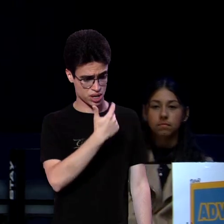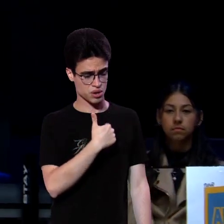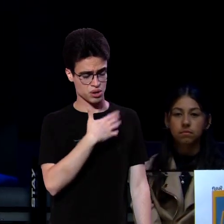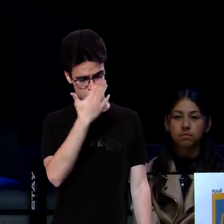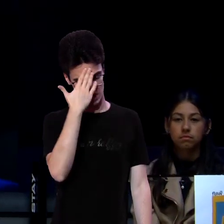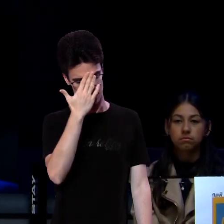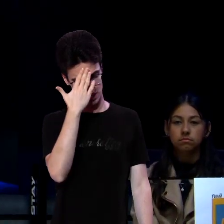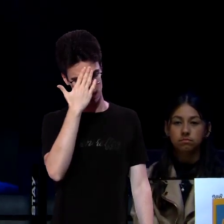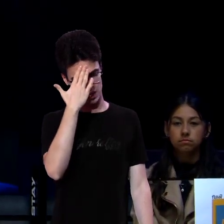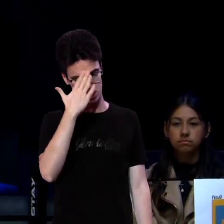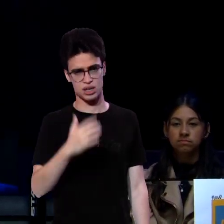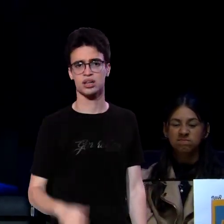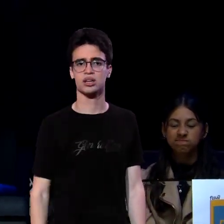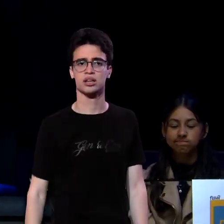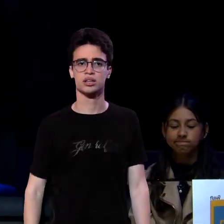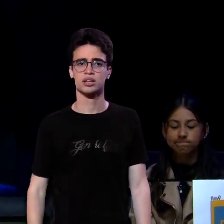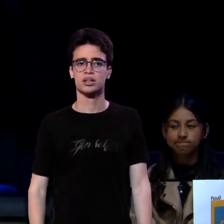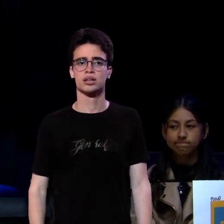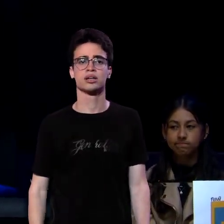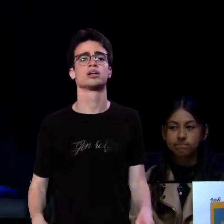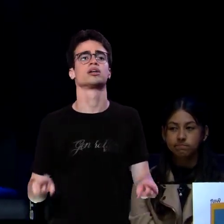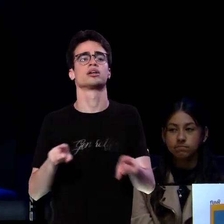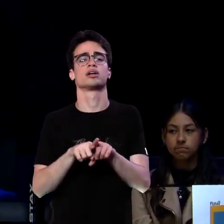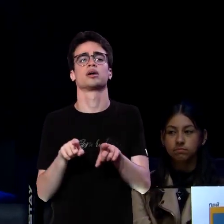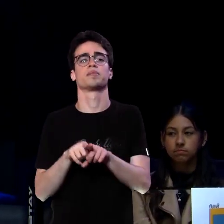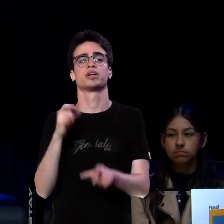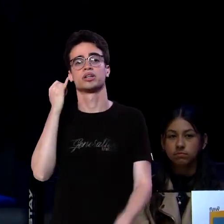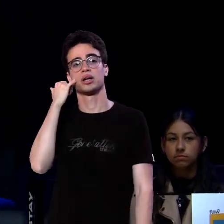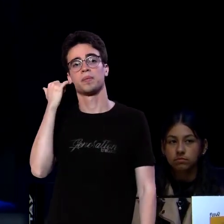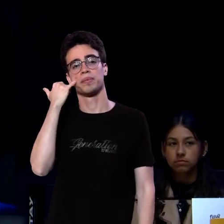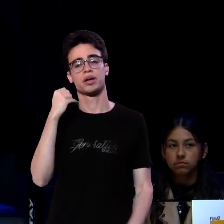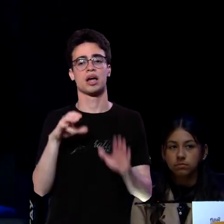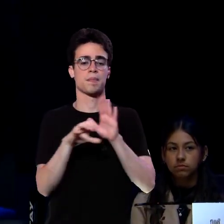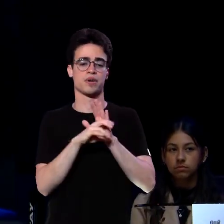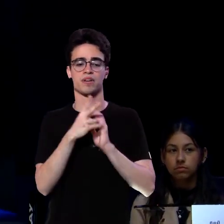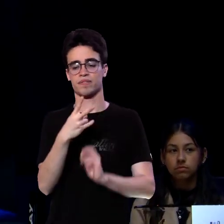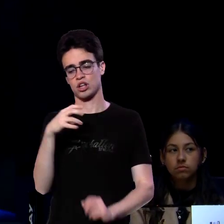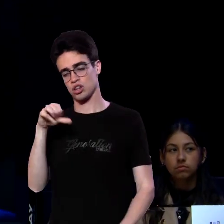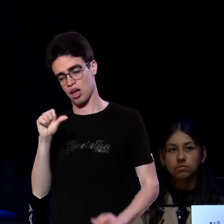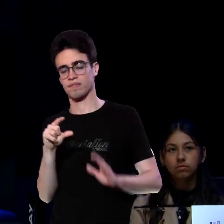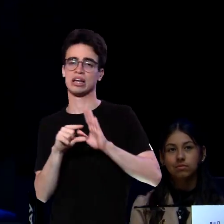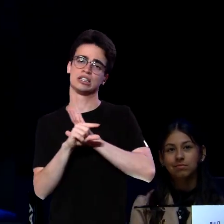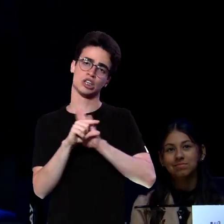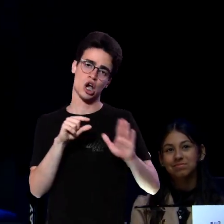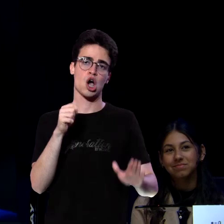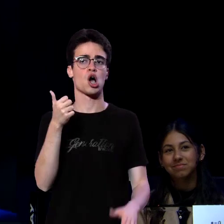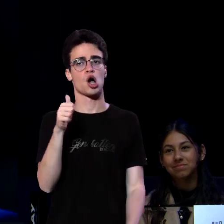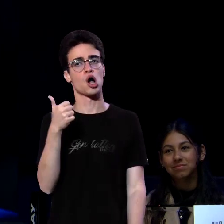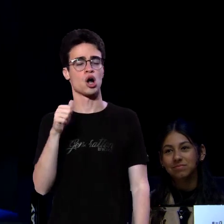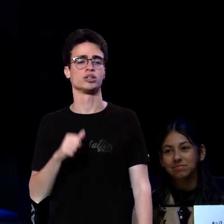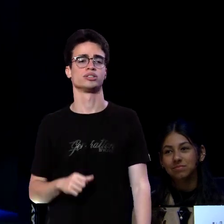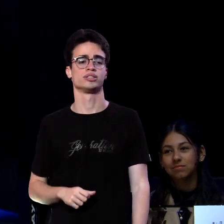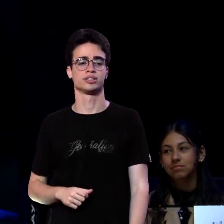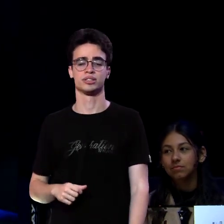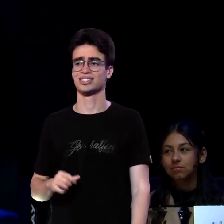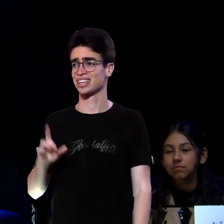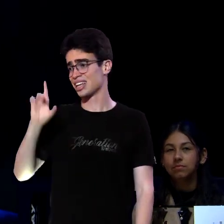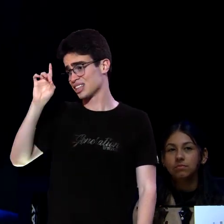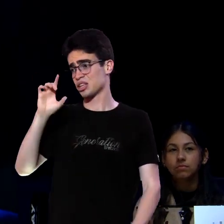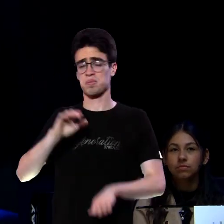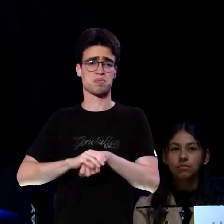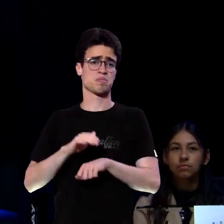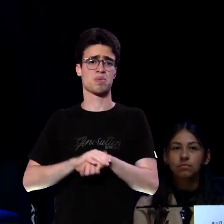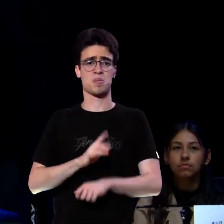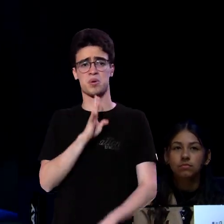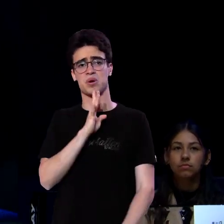mais, a Bíblia diz, em Jeremias 29:11, eu falo toda semana esse versículo: só eu conheço os planos